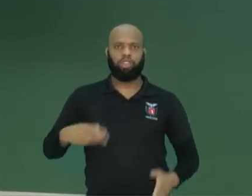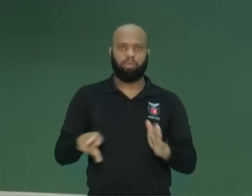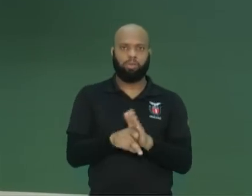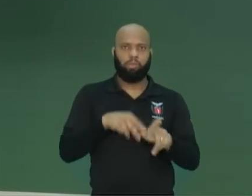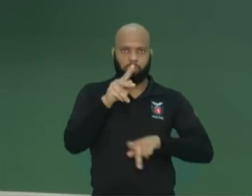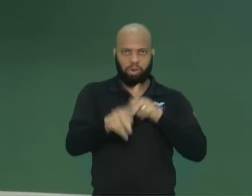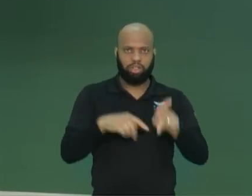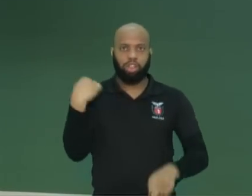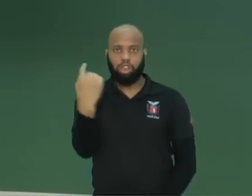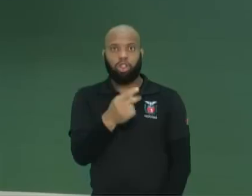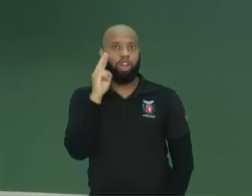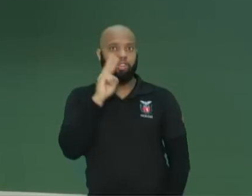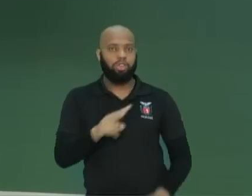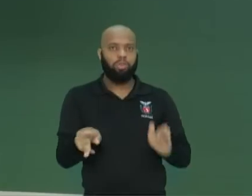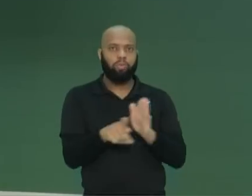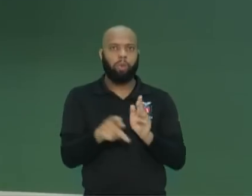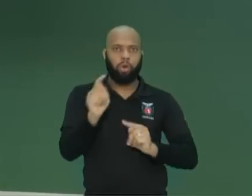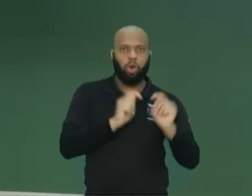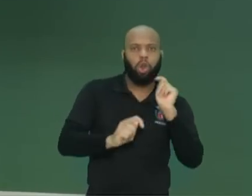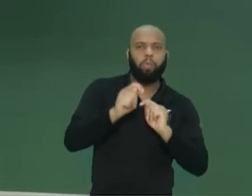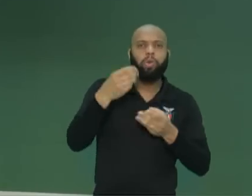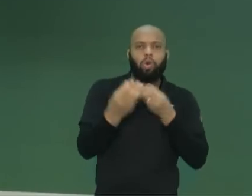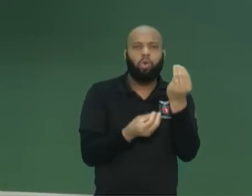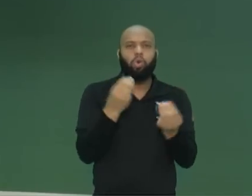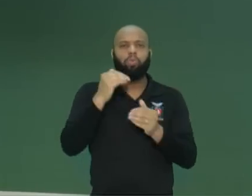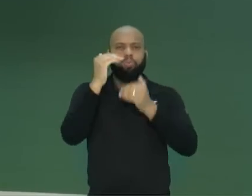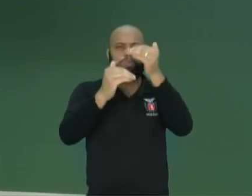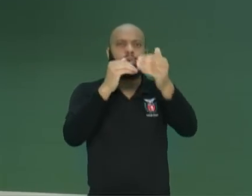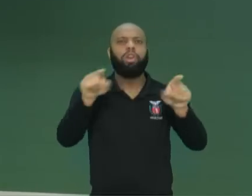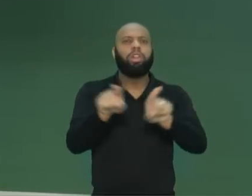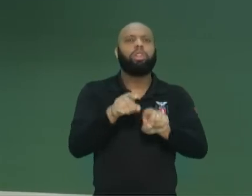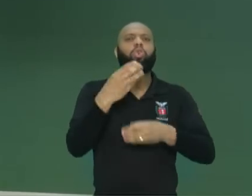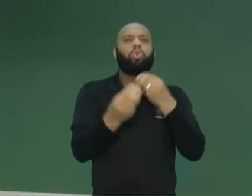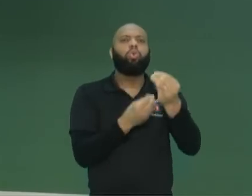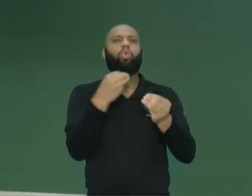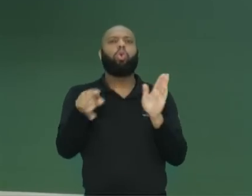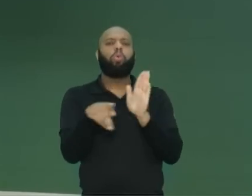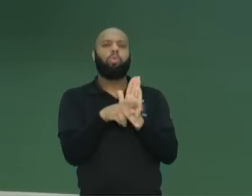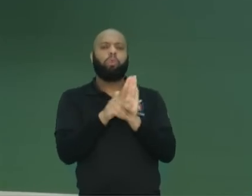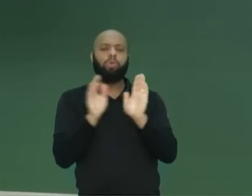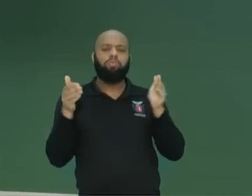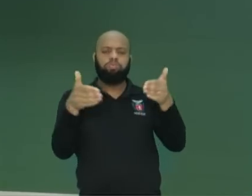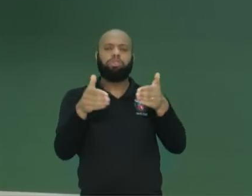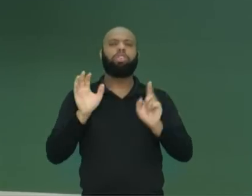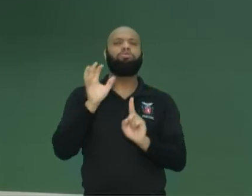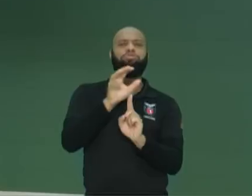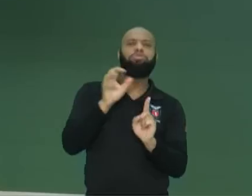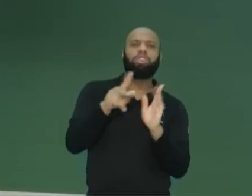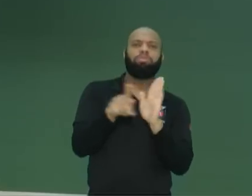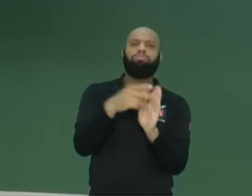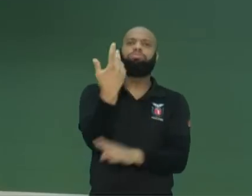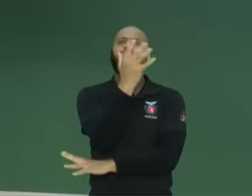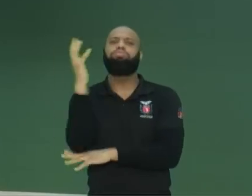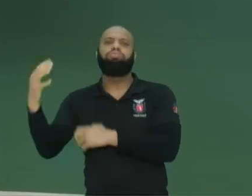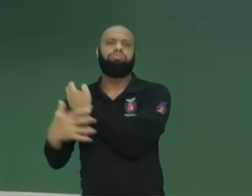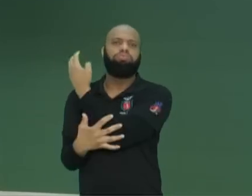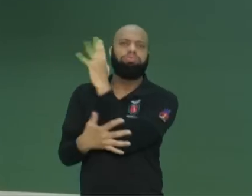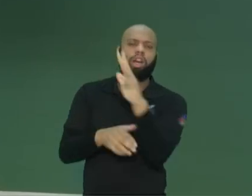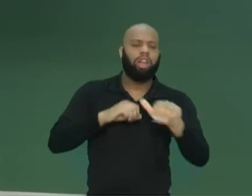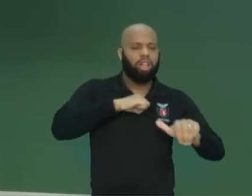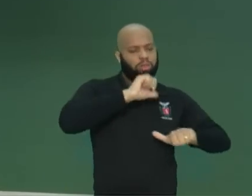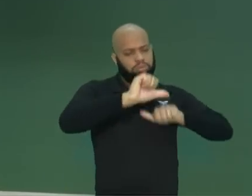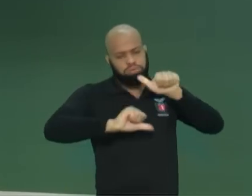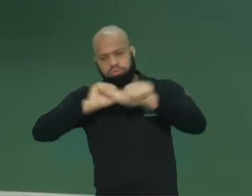as atividades econômicas, como elas são desenvolvidas e como isso impacta no meio ambiente. Que alterações acontecem